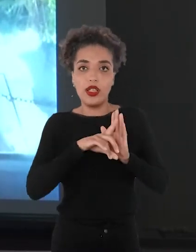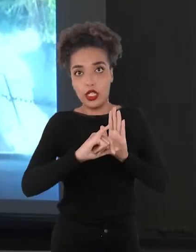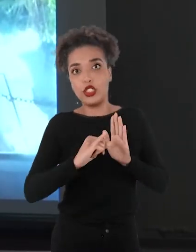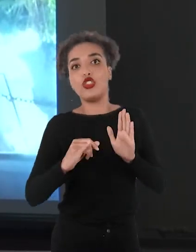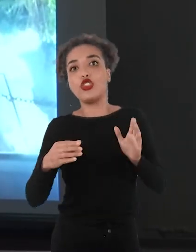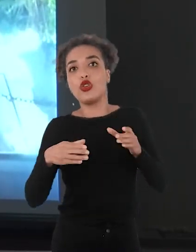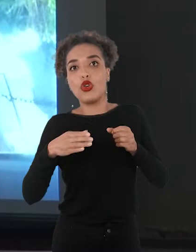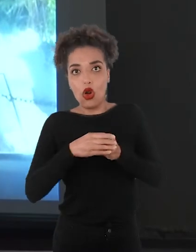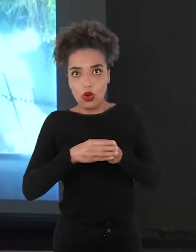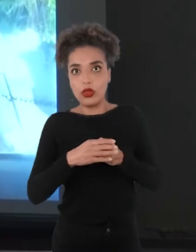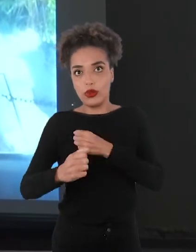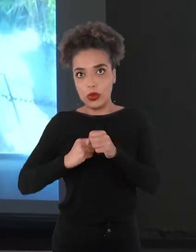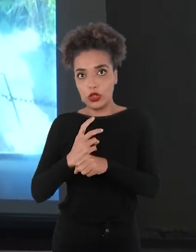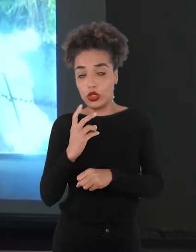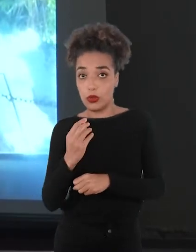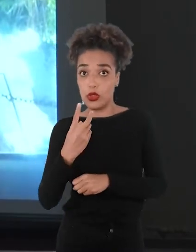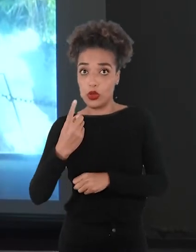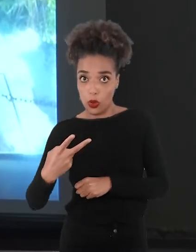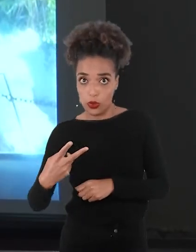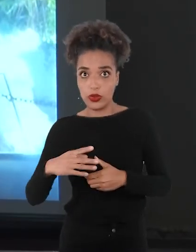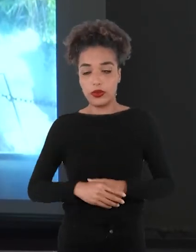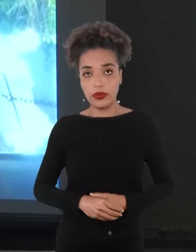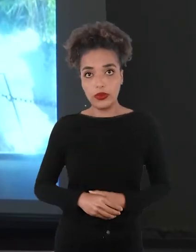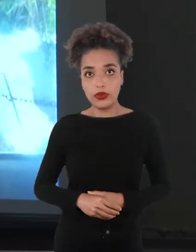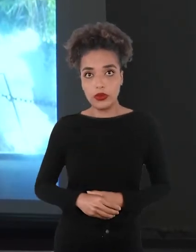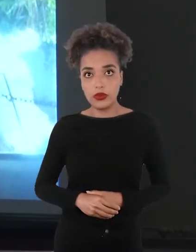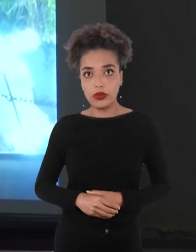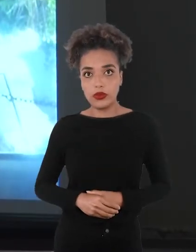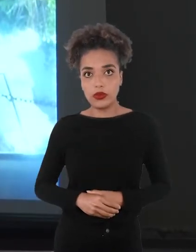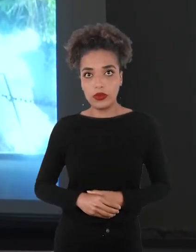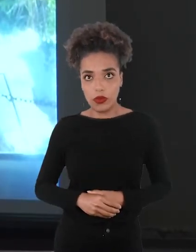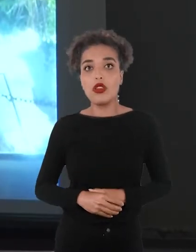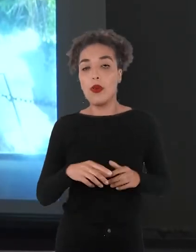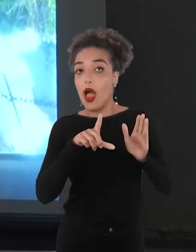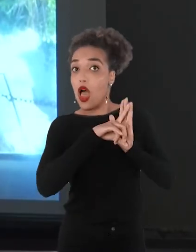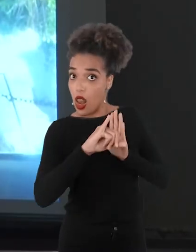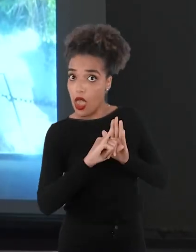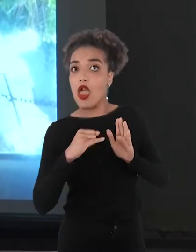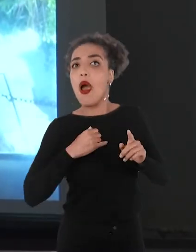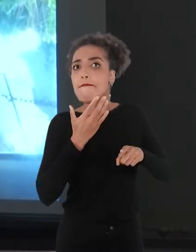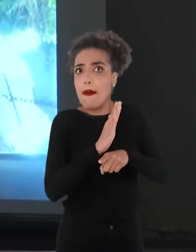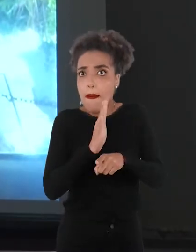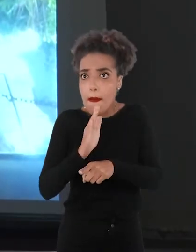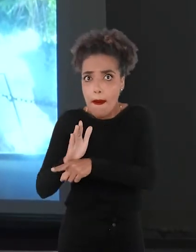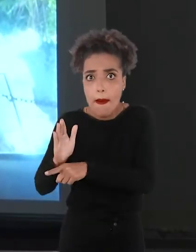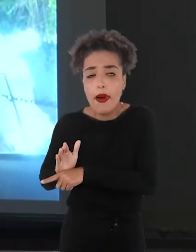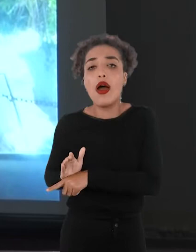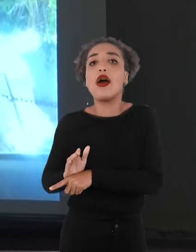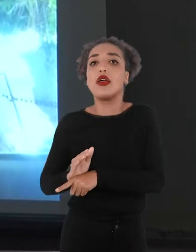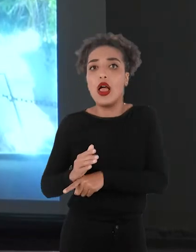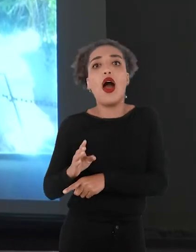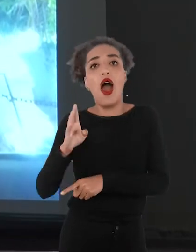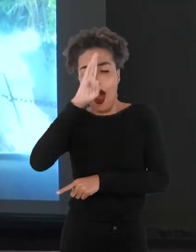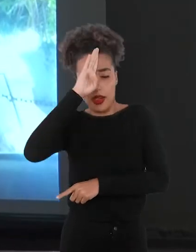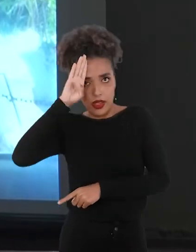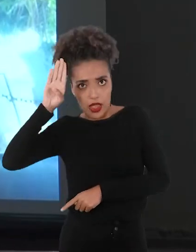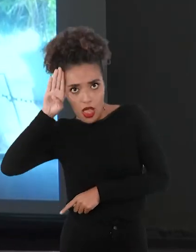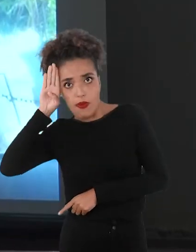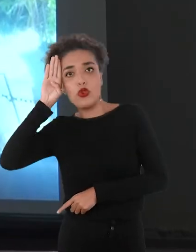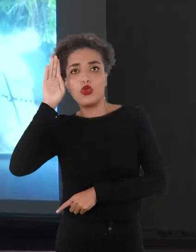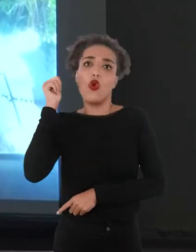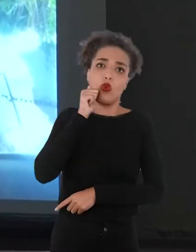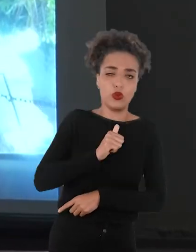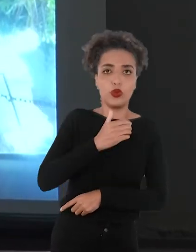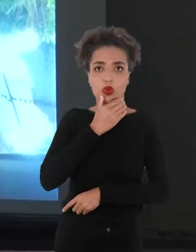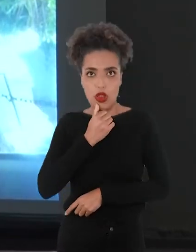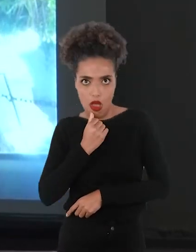de 2012. Os benefícios da legislação específica para a inclusão de acadêmicos e acadêmicas